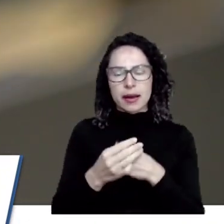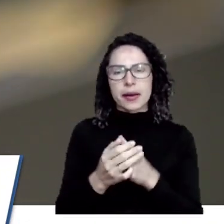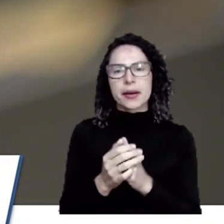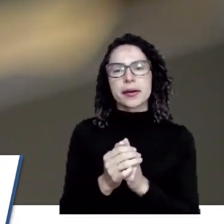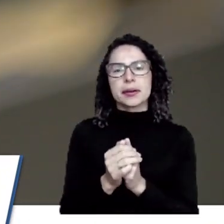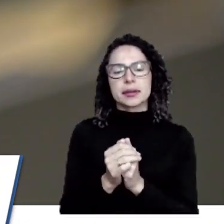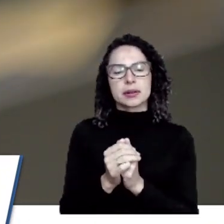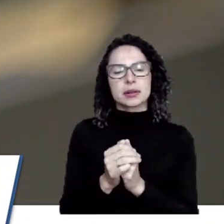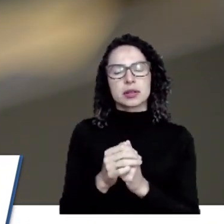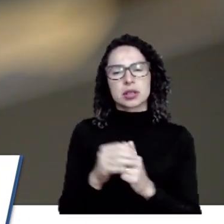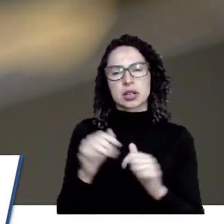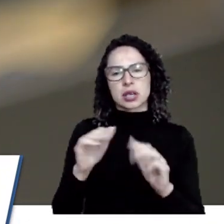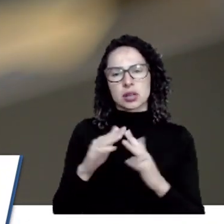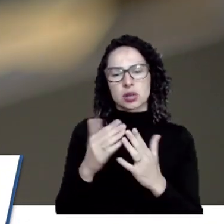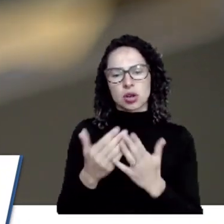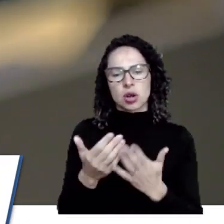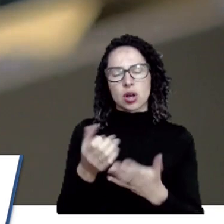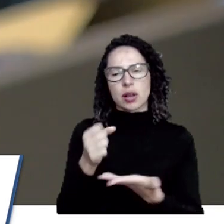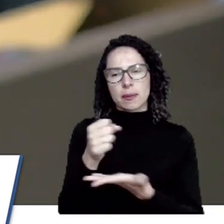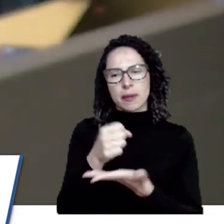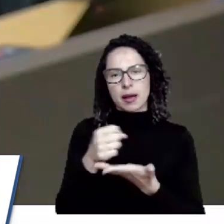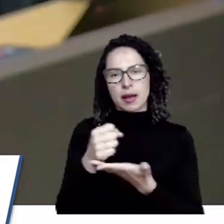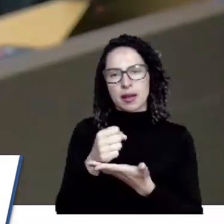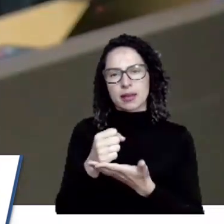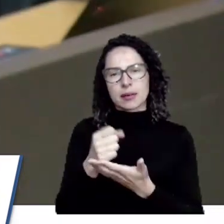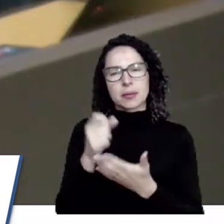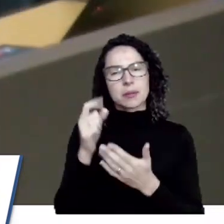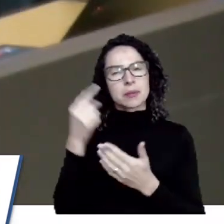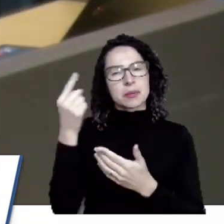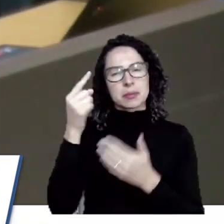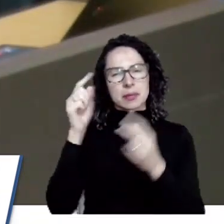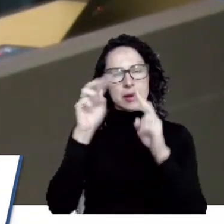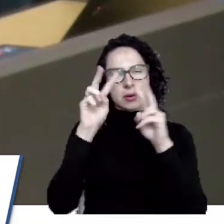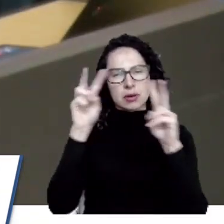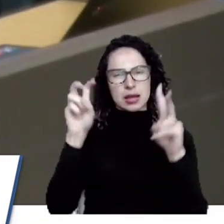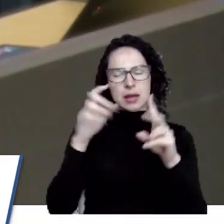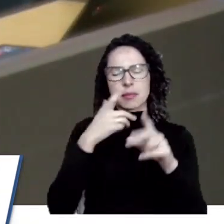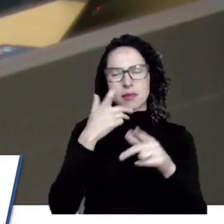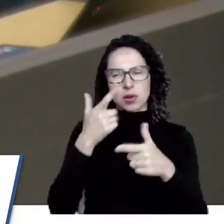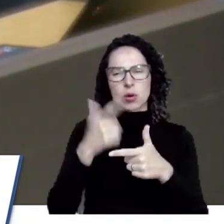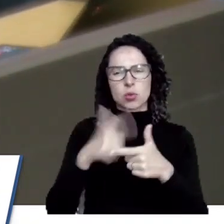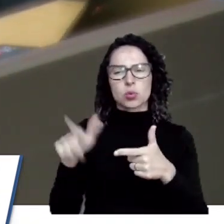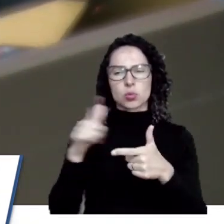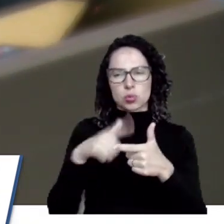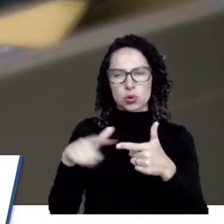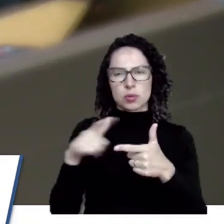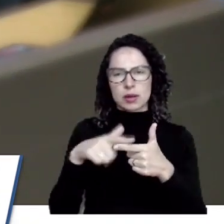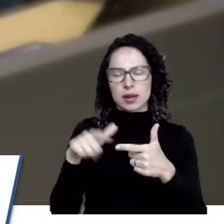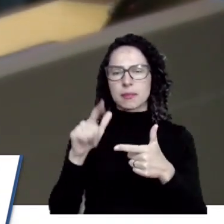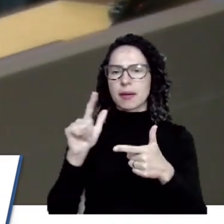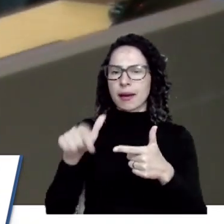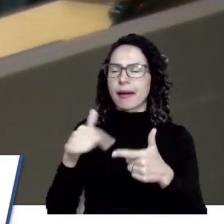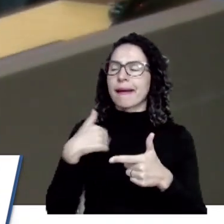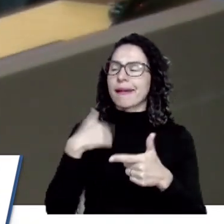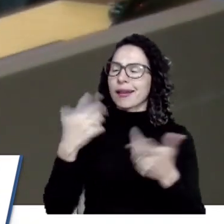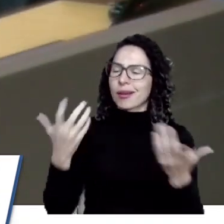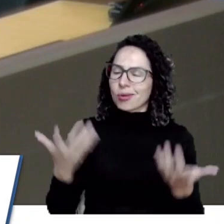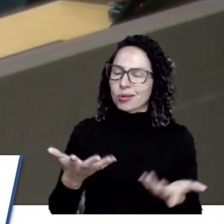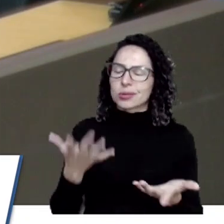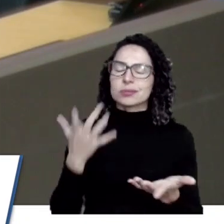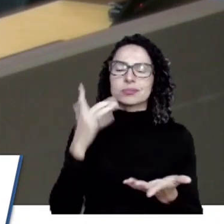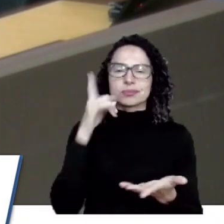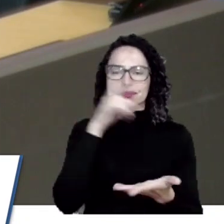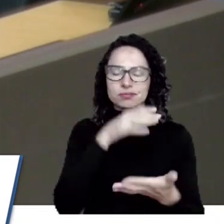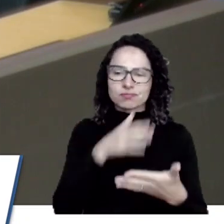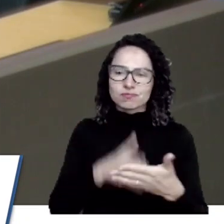fundamental. E no primeiro tópico dos seus problemas ali relacionados, ali está o que nós estamos enfrentando hoje em dia. Eu